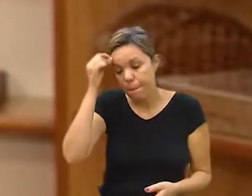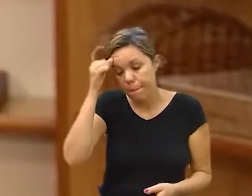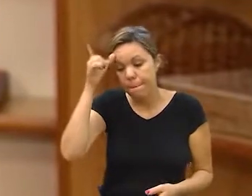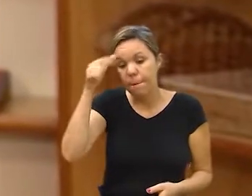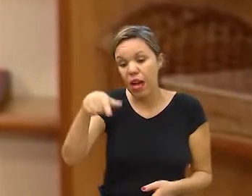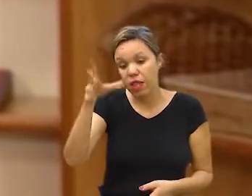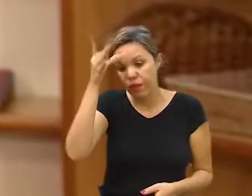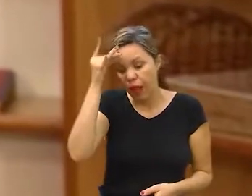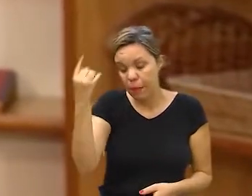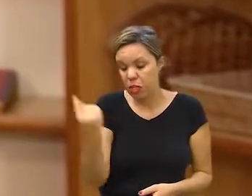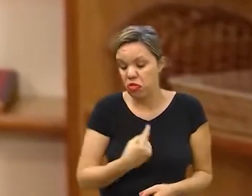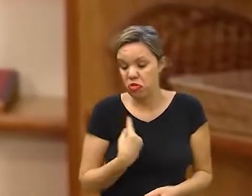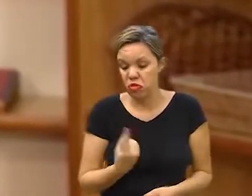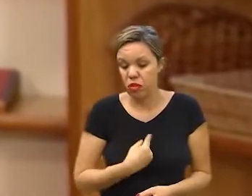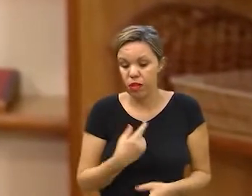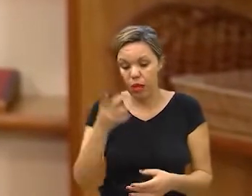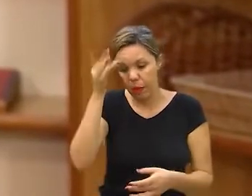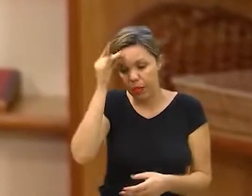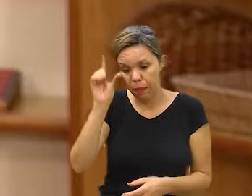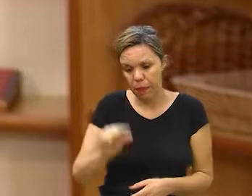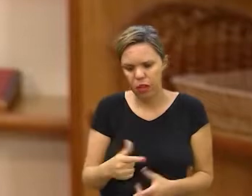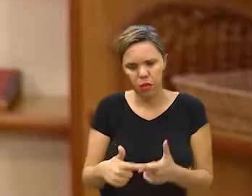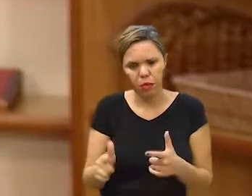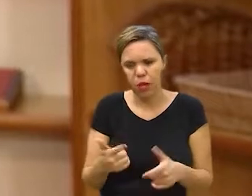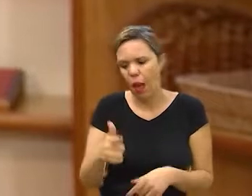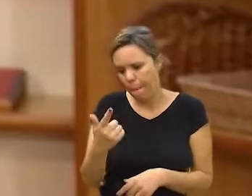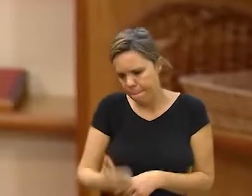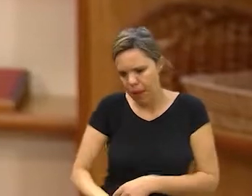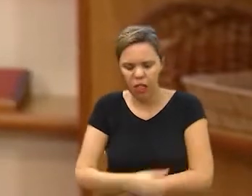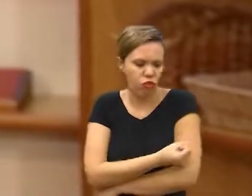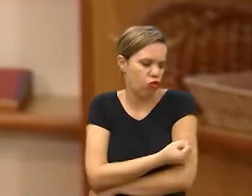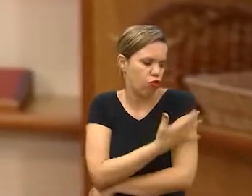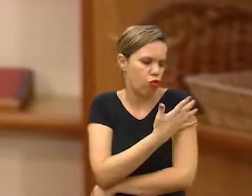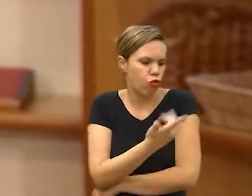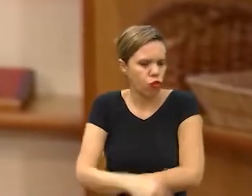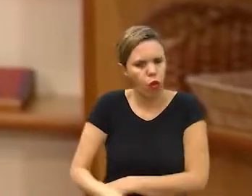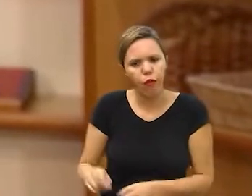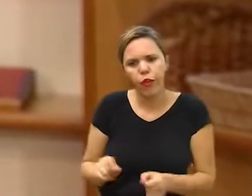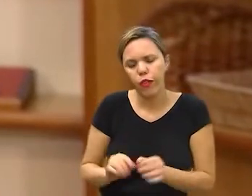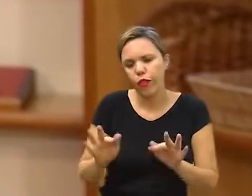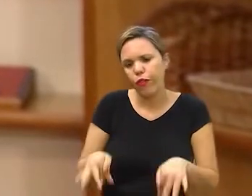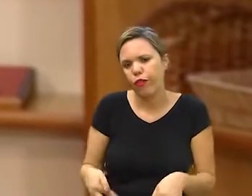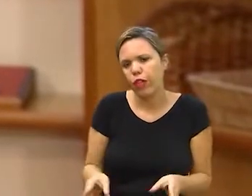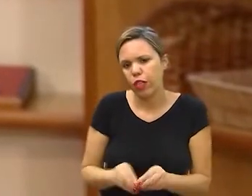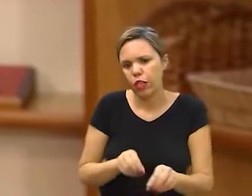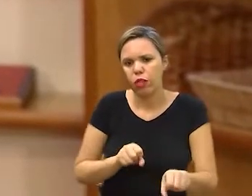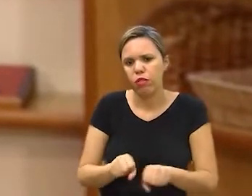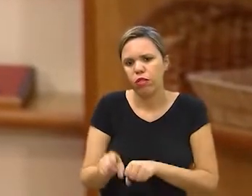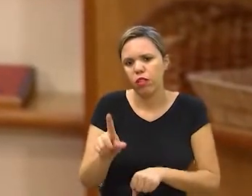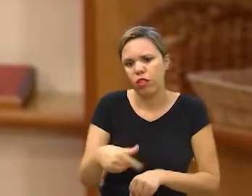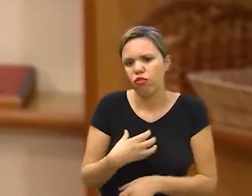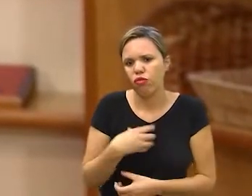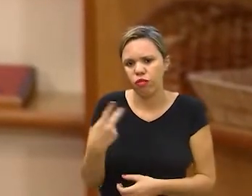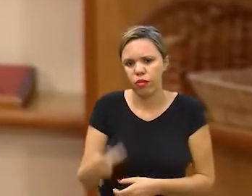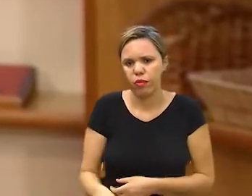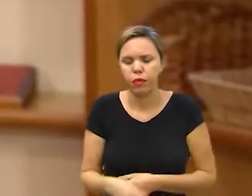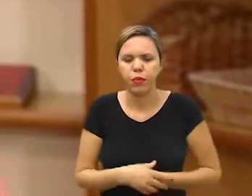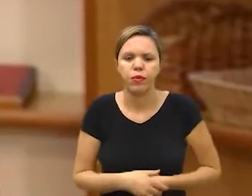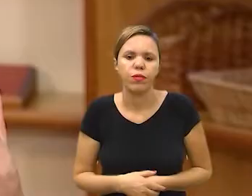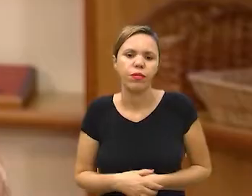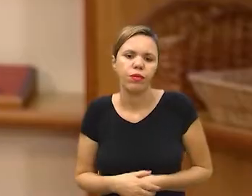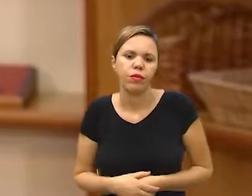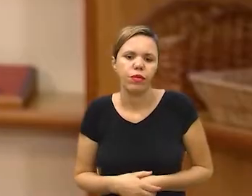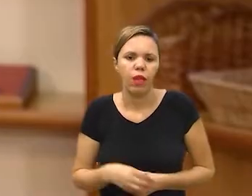aprender sozinho. Se você aprender menos, não tem problema, você repete a série, faz de novo e vai chegar no final, você vai estar formatado daquele jeito. Né?